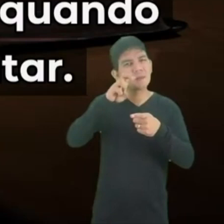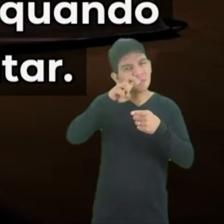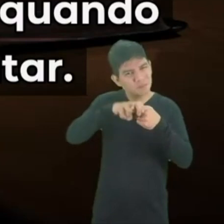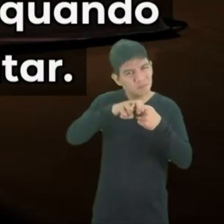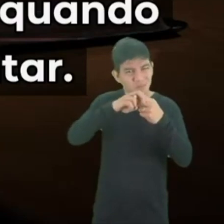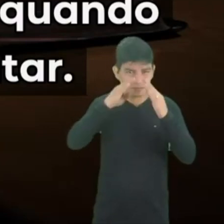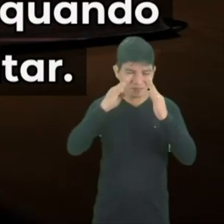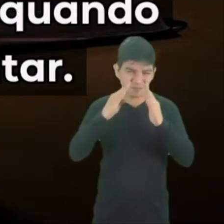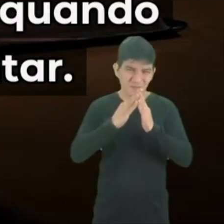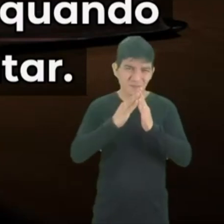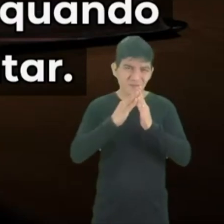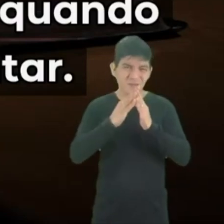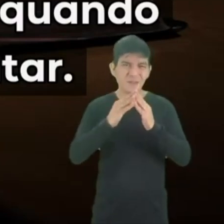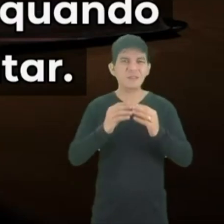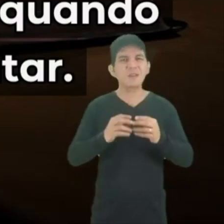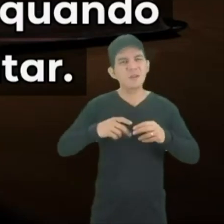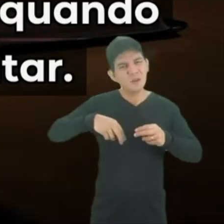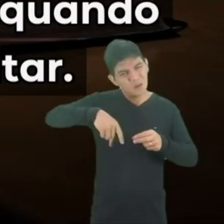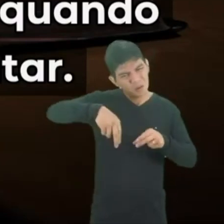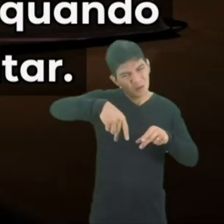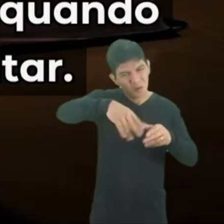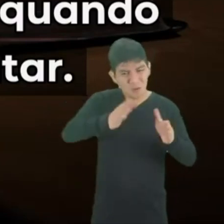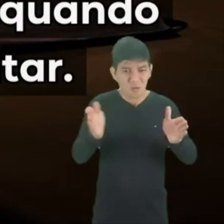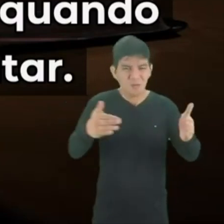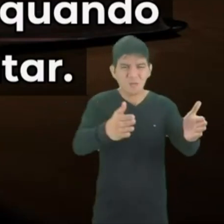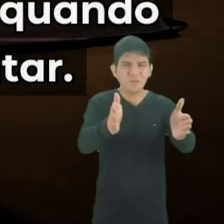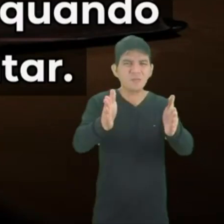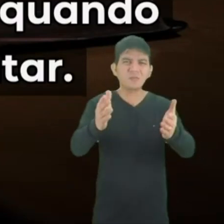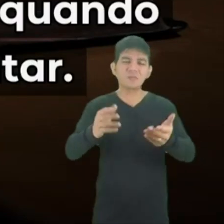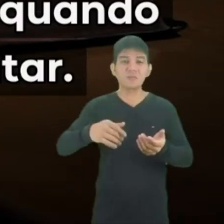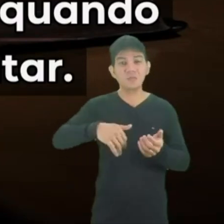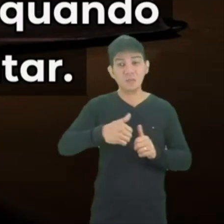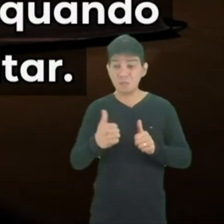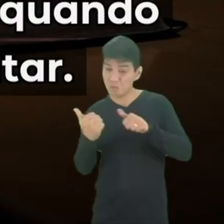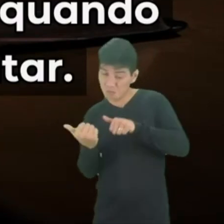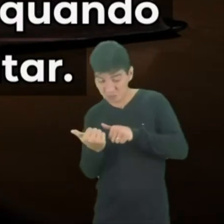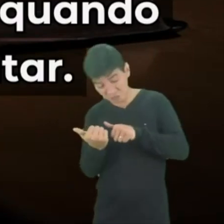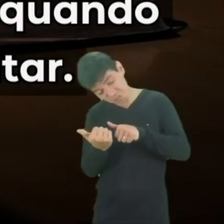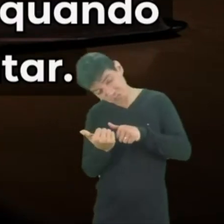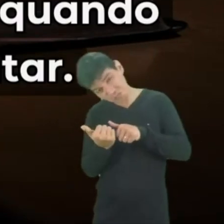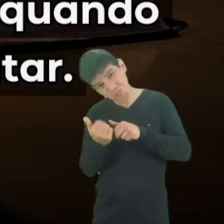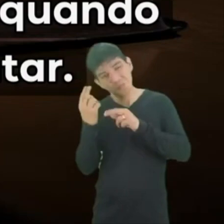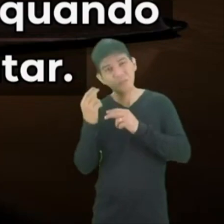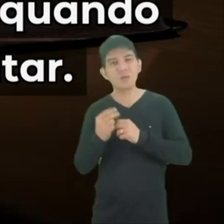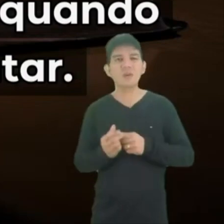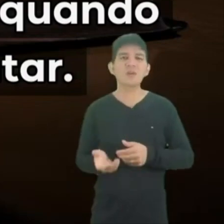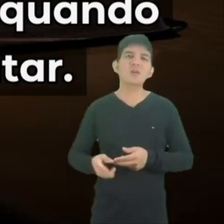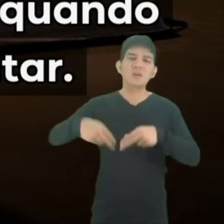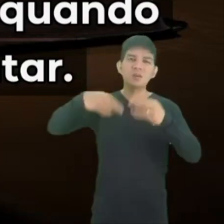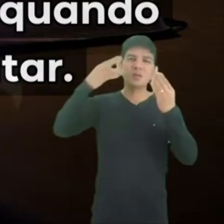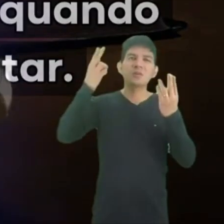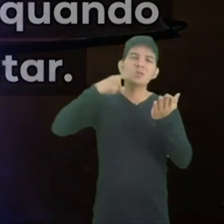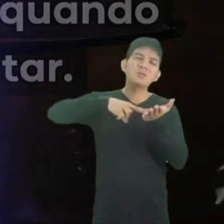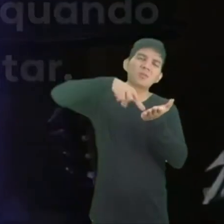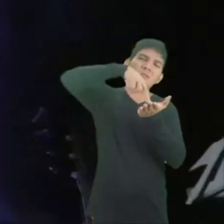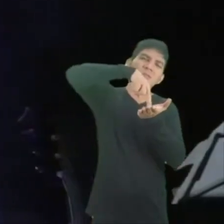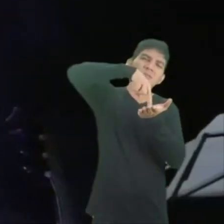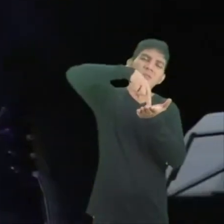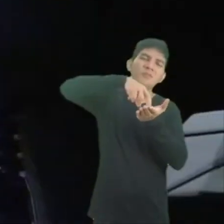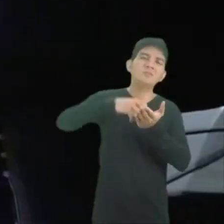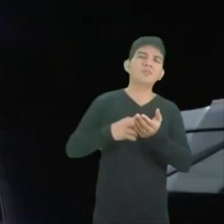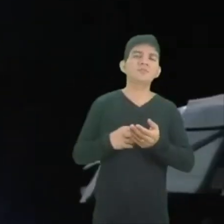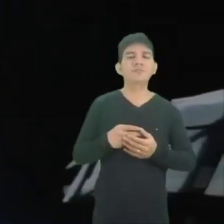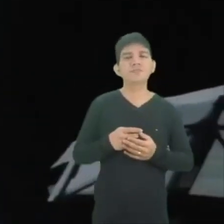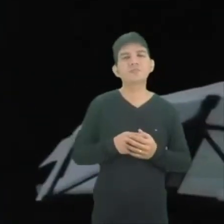quando estiver andando pelo caminho, quando se deitar e quando se levantar. E esse texto é